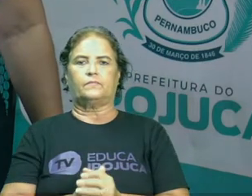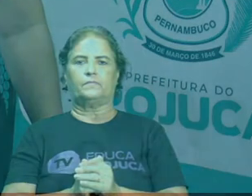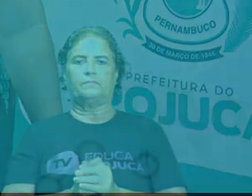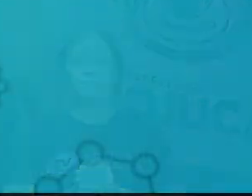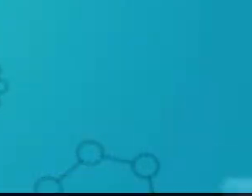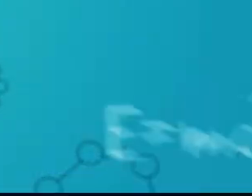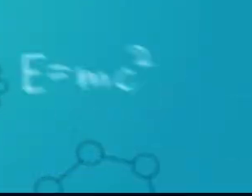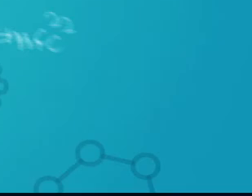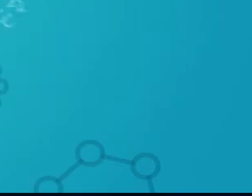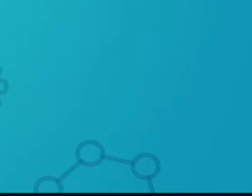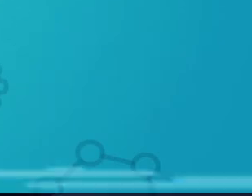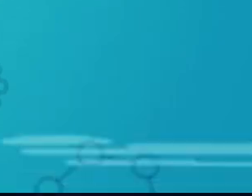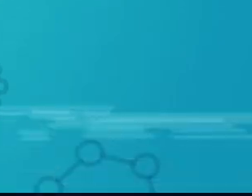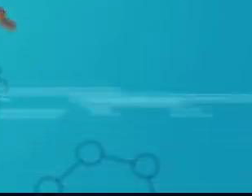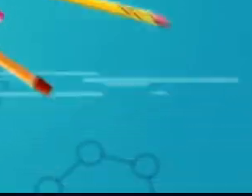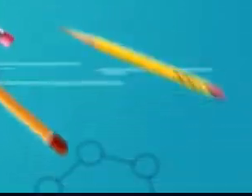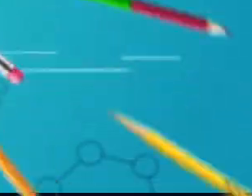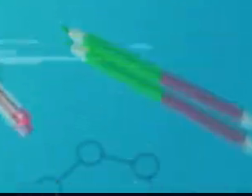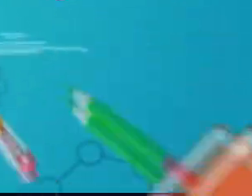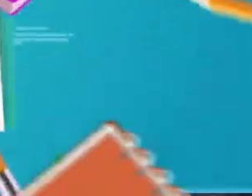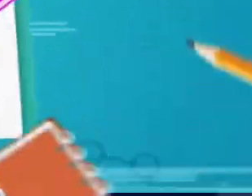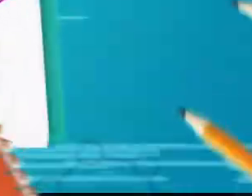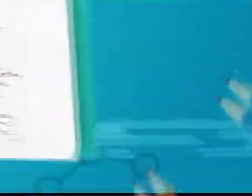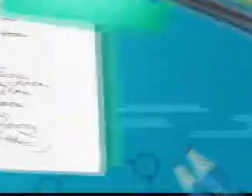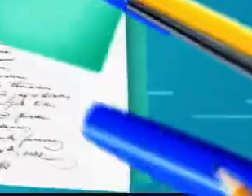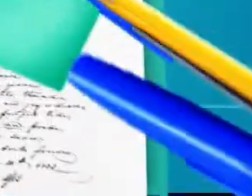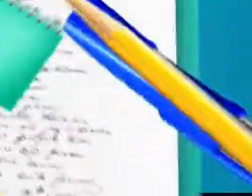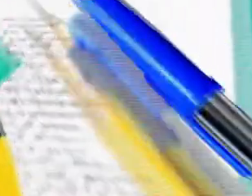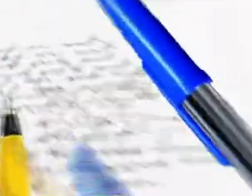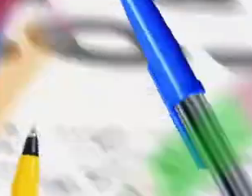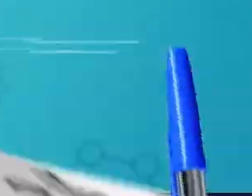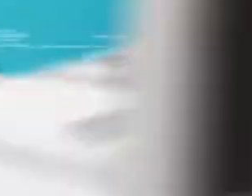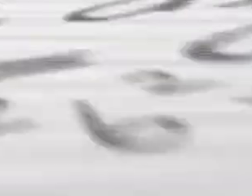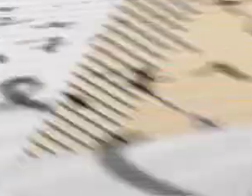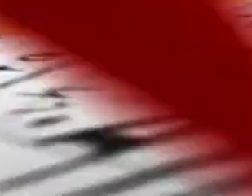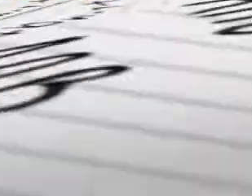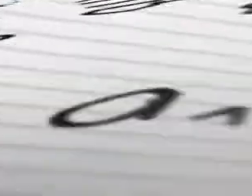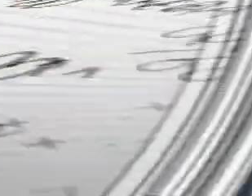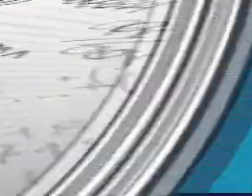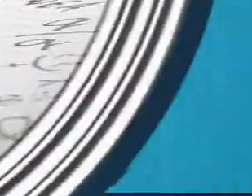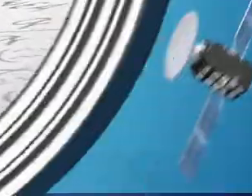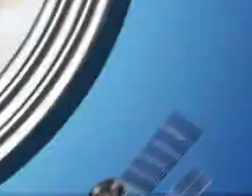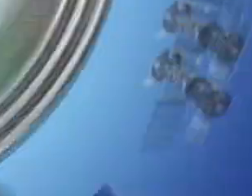Tchau. Tchau. Tchau.